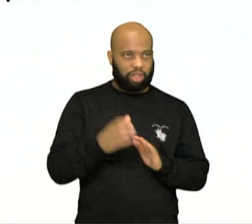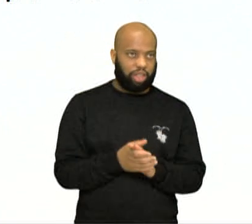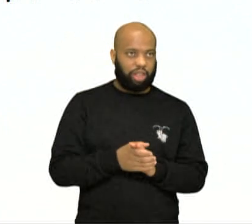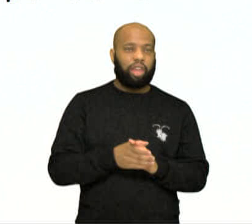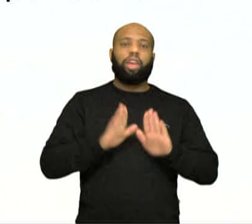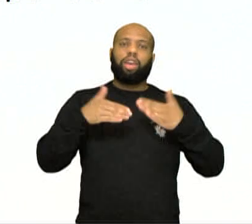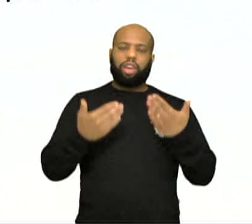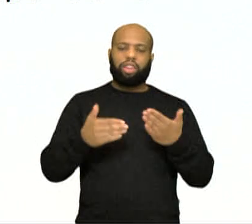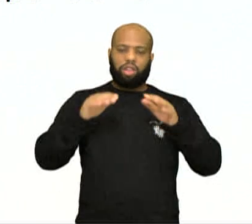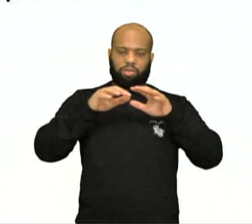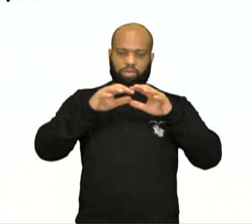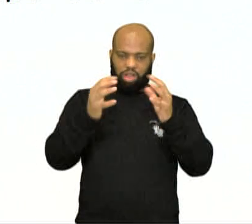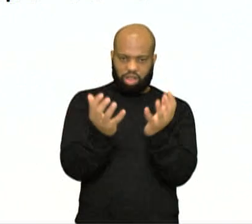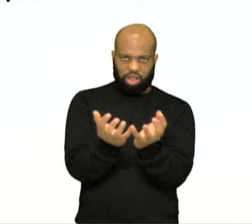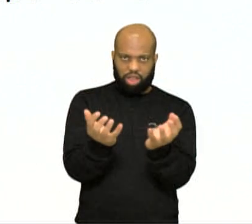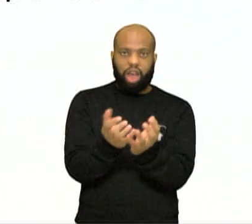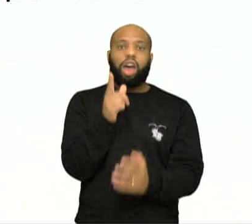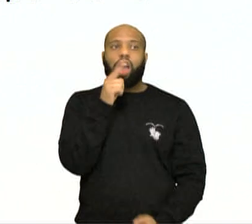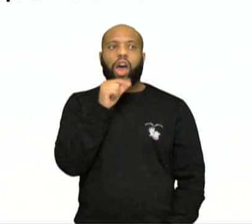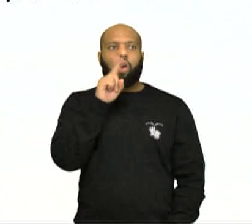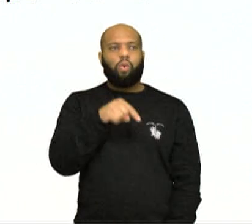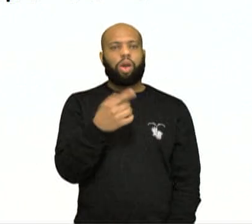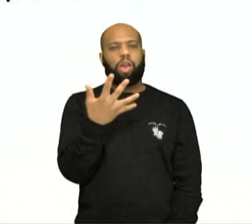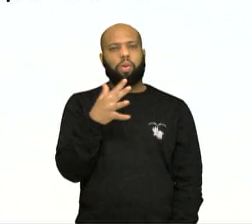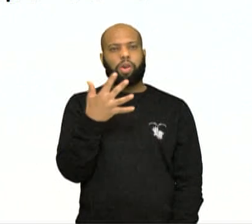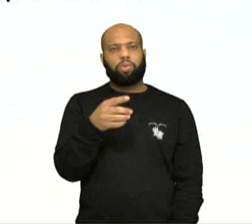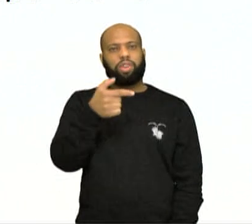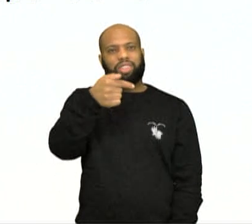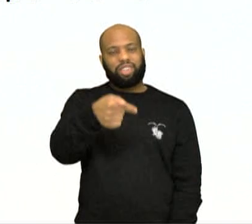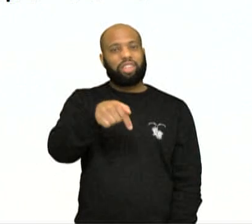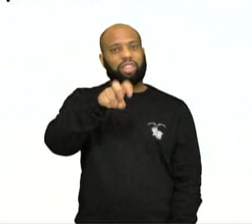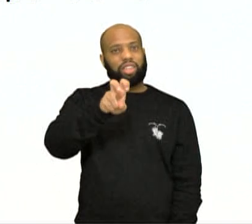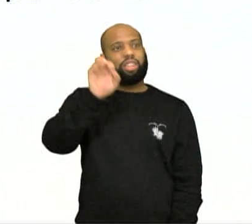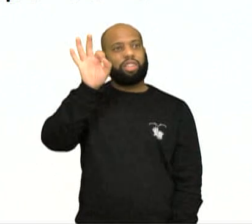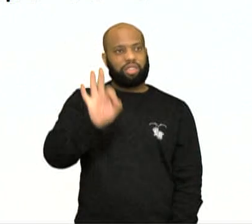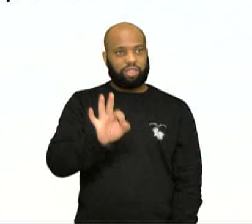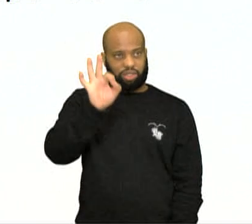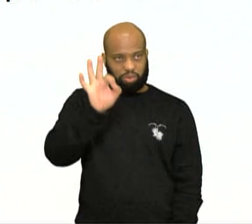área coberta de água corresponde a aproximadamente a